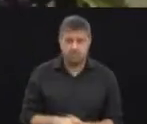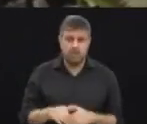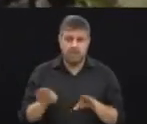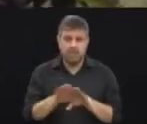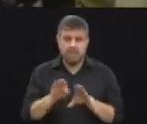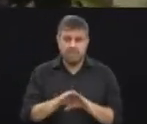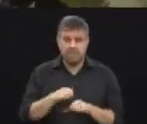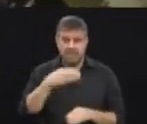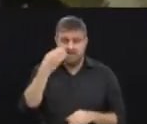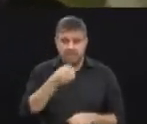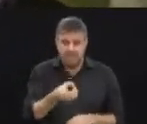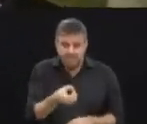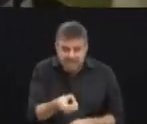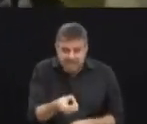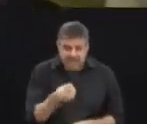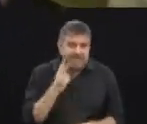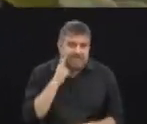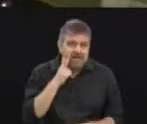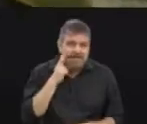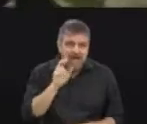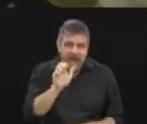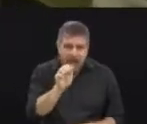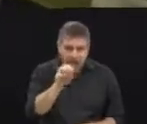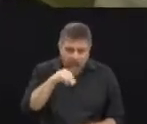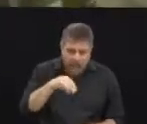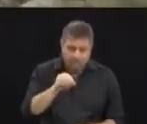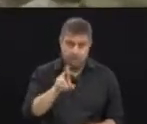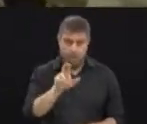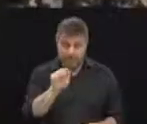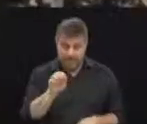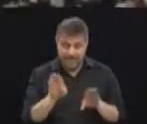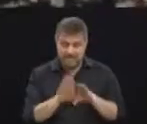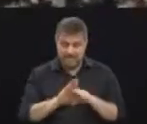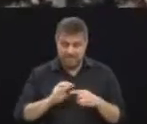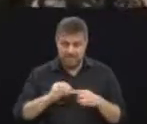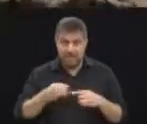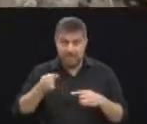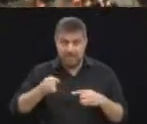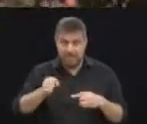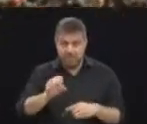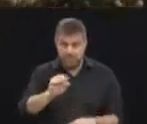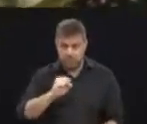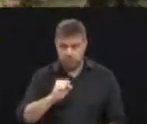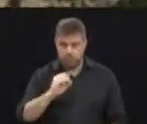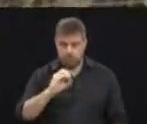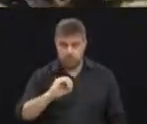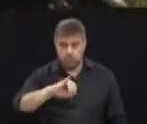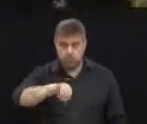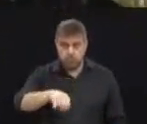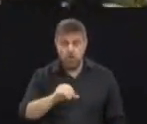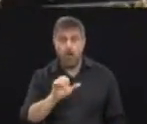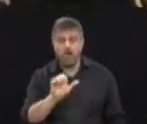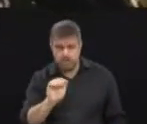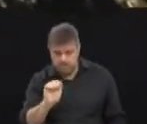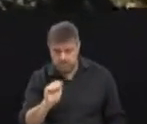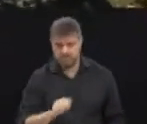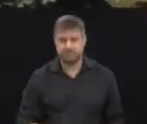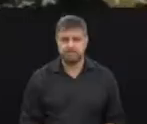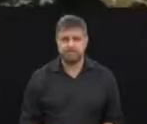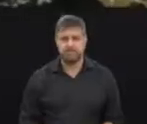como também da amora, tem também da soja. Então, todos